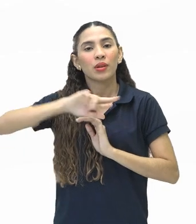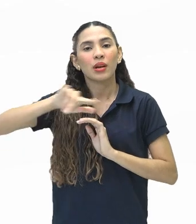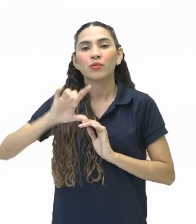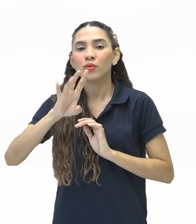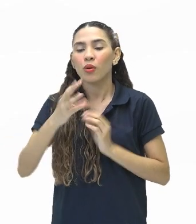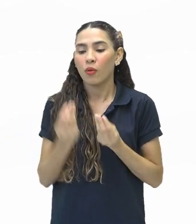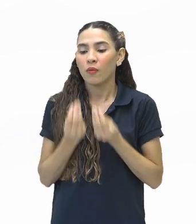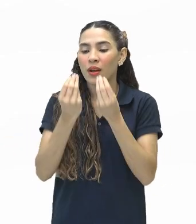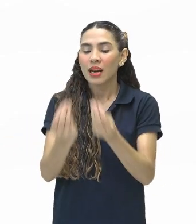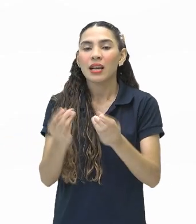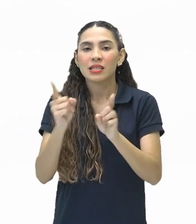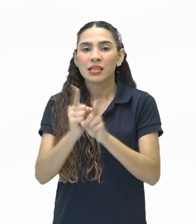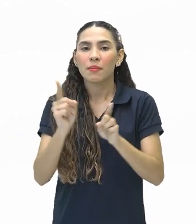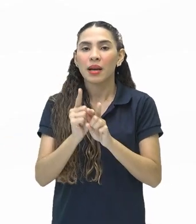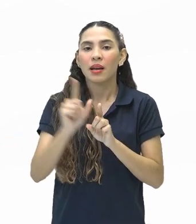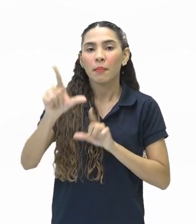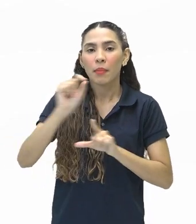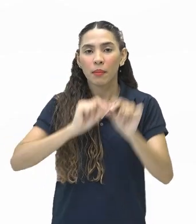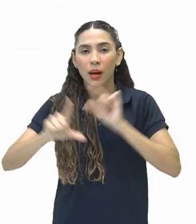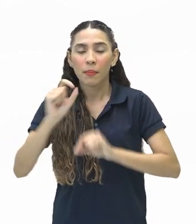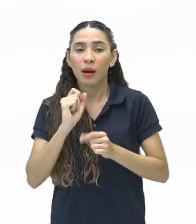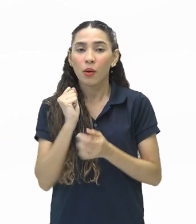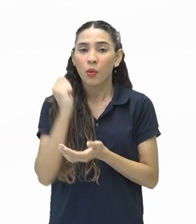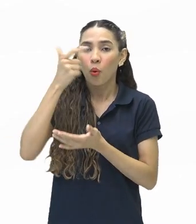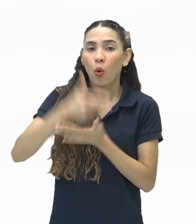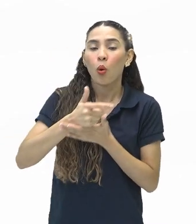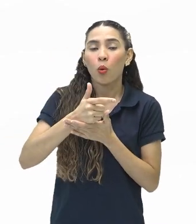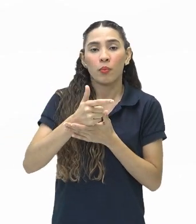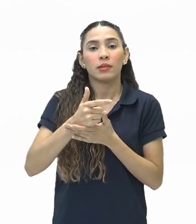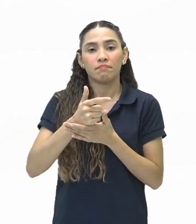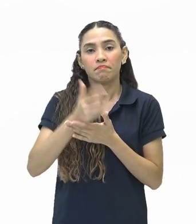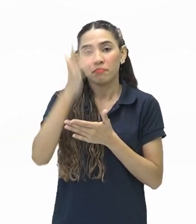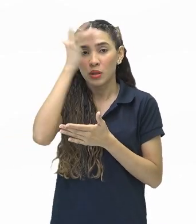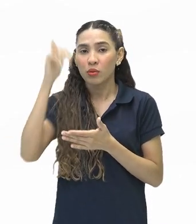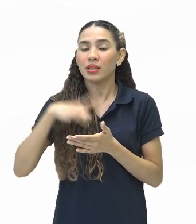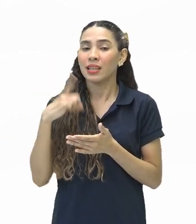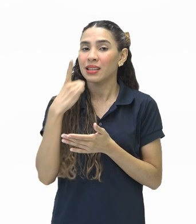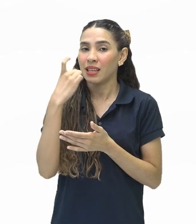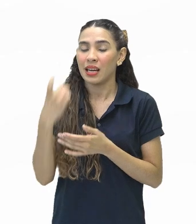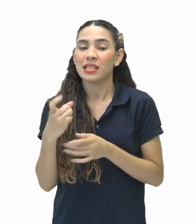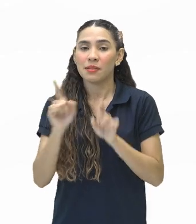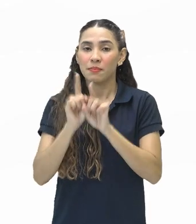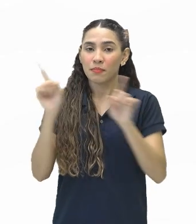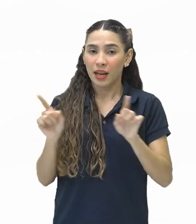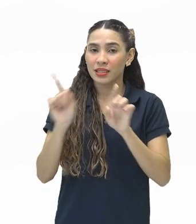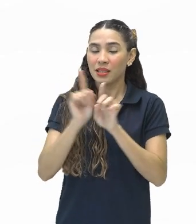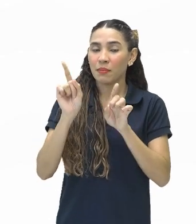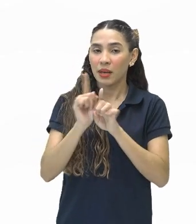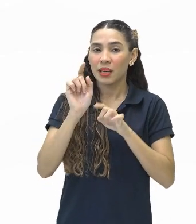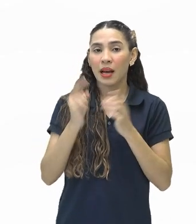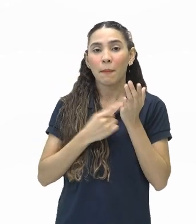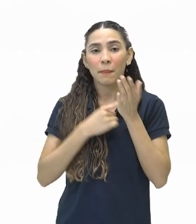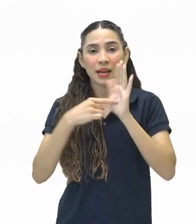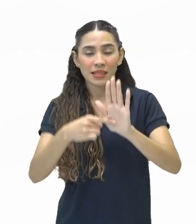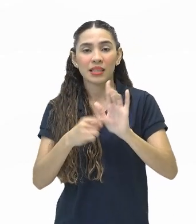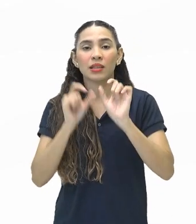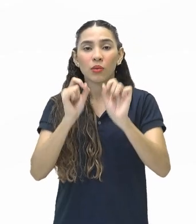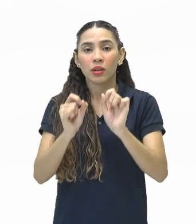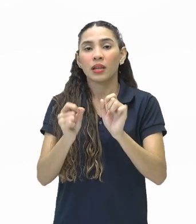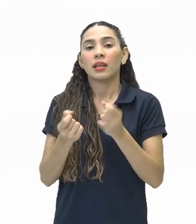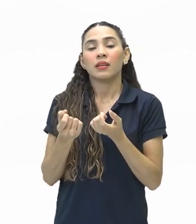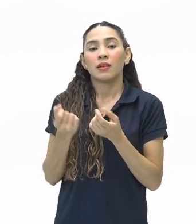apenas oferece opções de compra para a população, mas ela também gera empregos